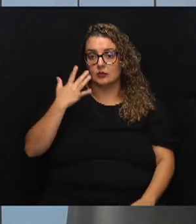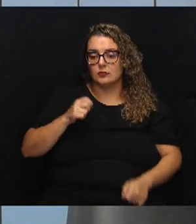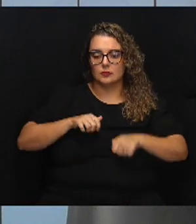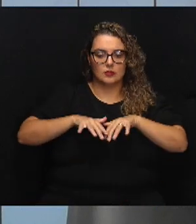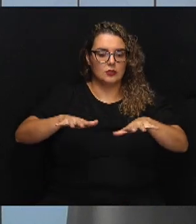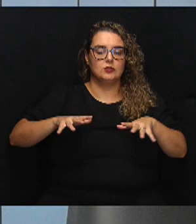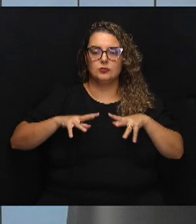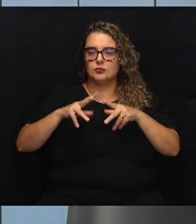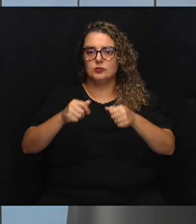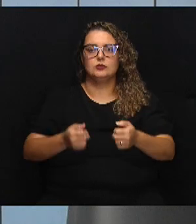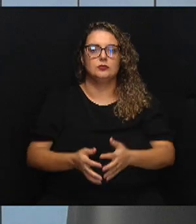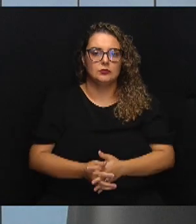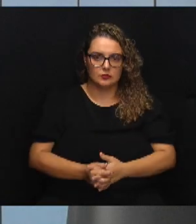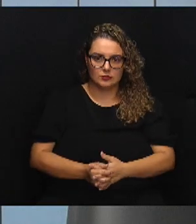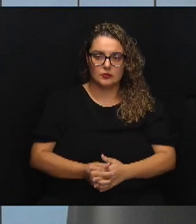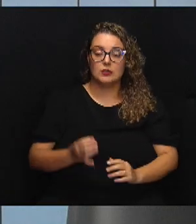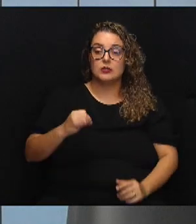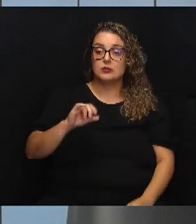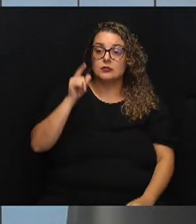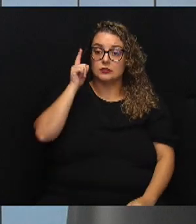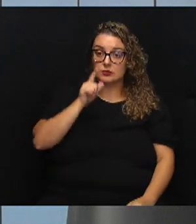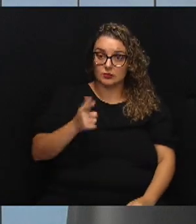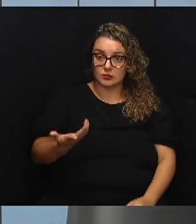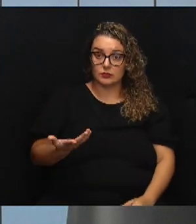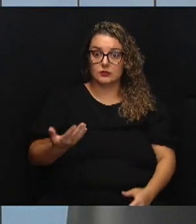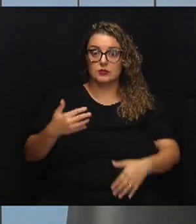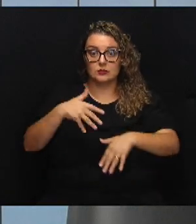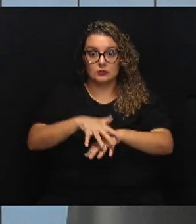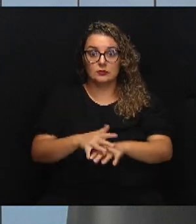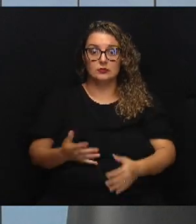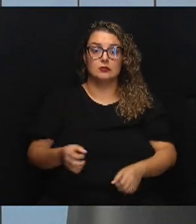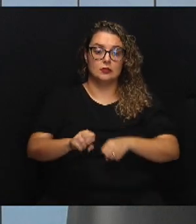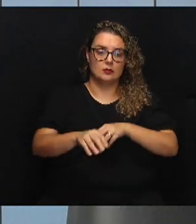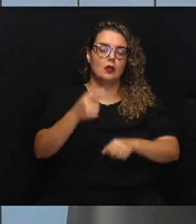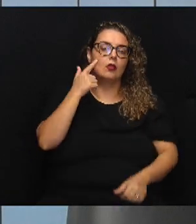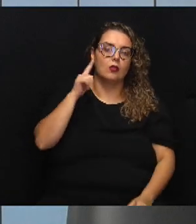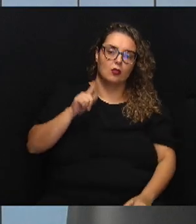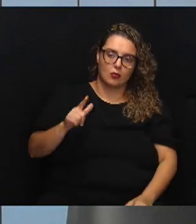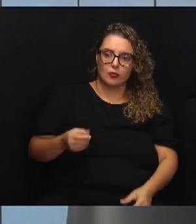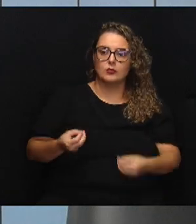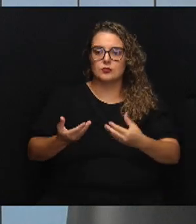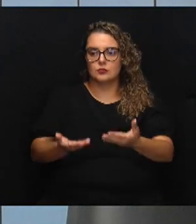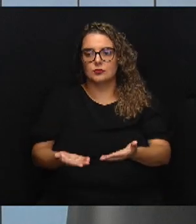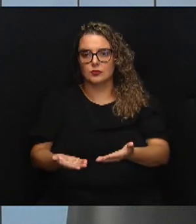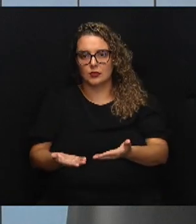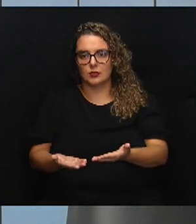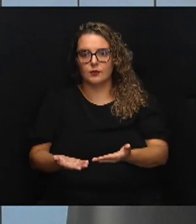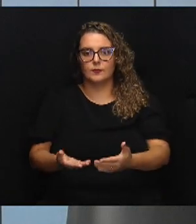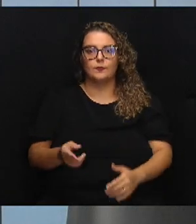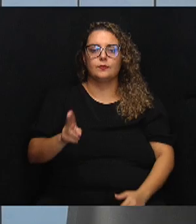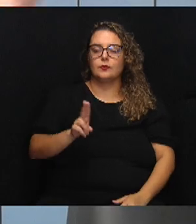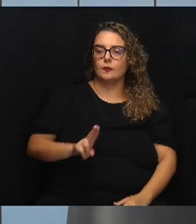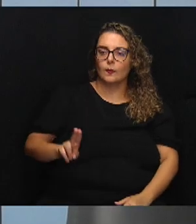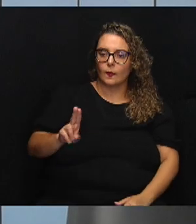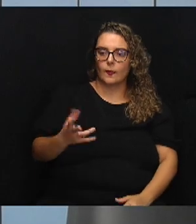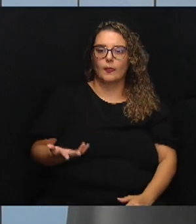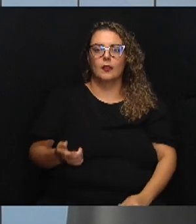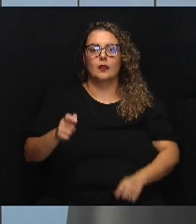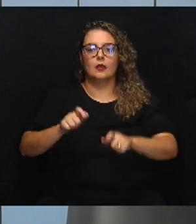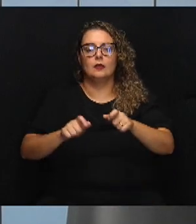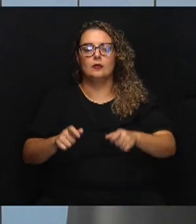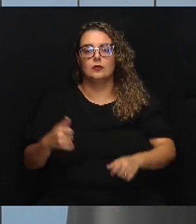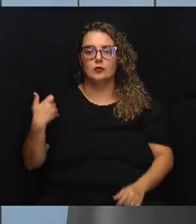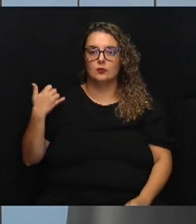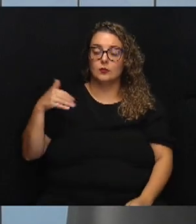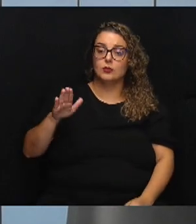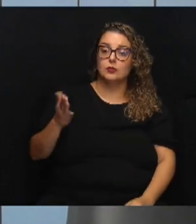tudo, né? Então, se a gente conseguir inserir isso dentro da educação, lógico também levar isso lá para as universidades, para o pessoal mais